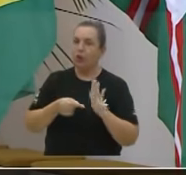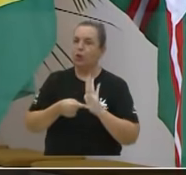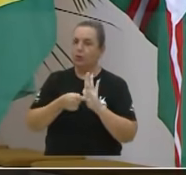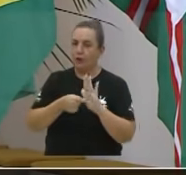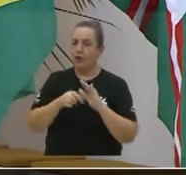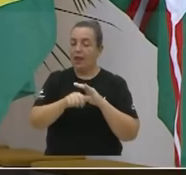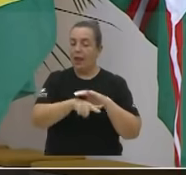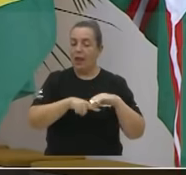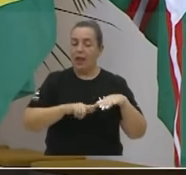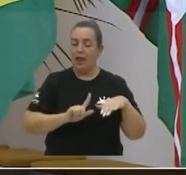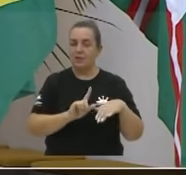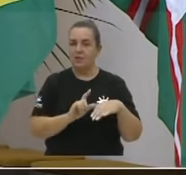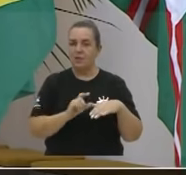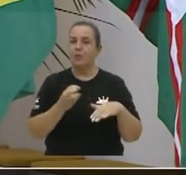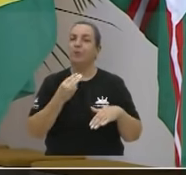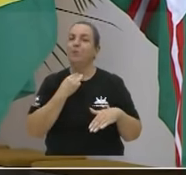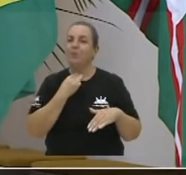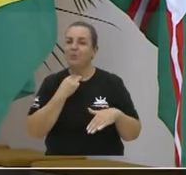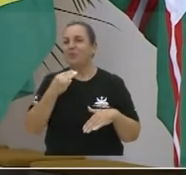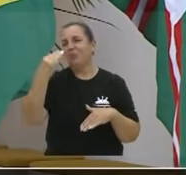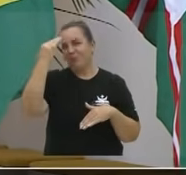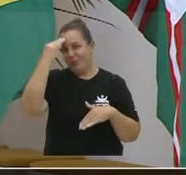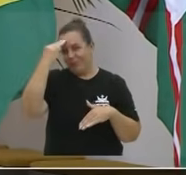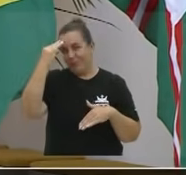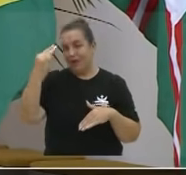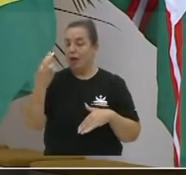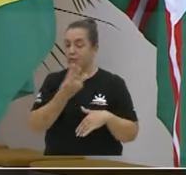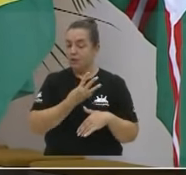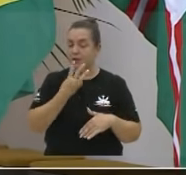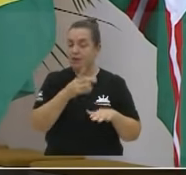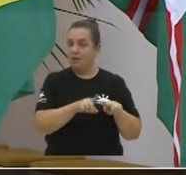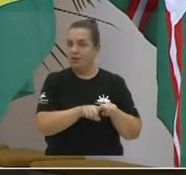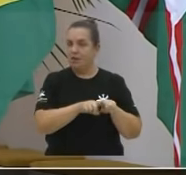Lázaro, Maria e Marta.